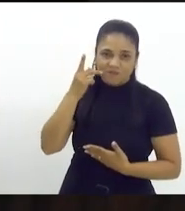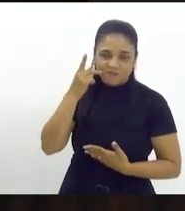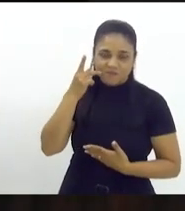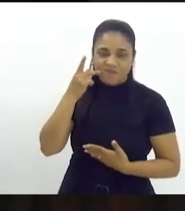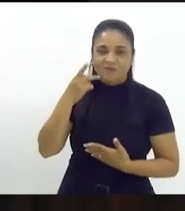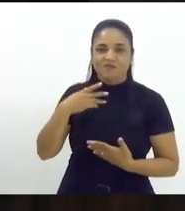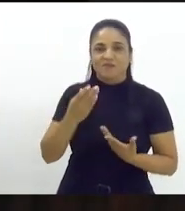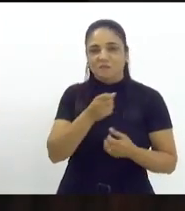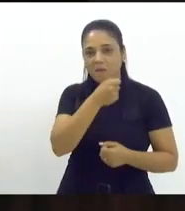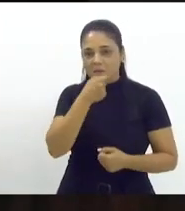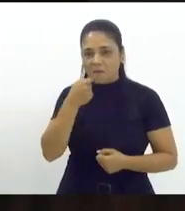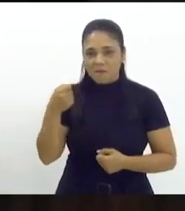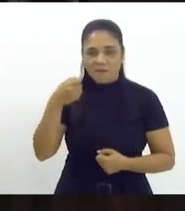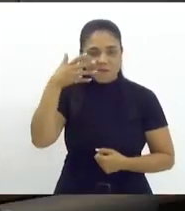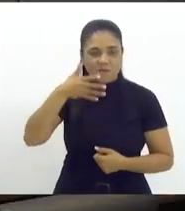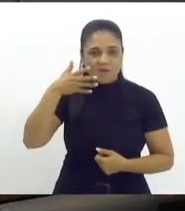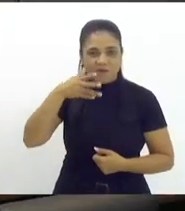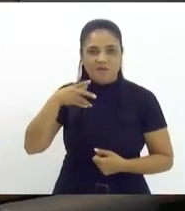deputado Valdo